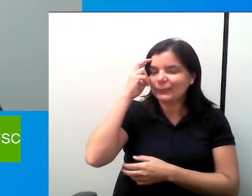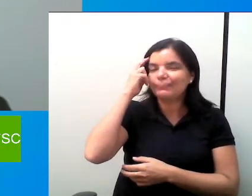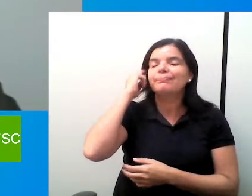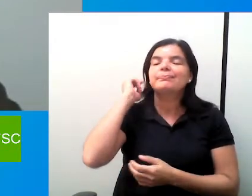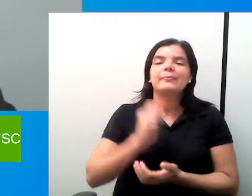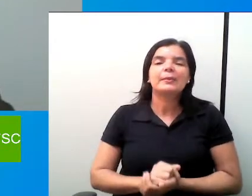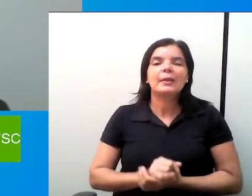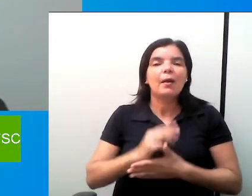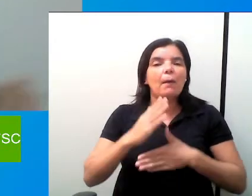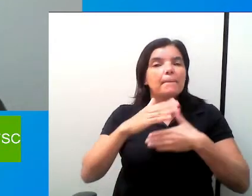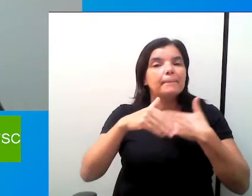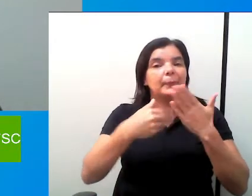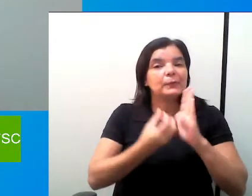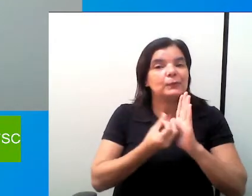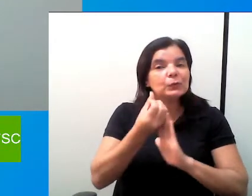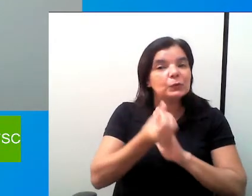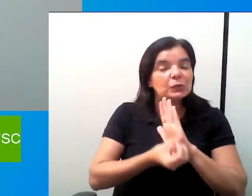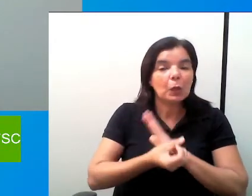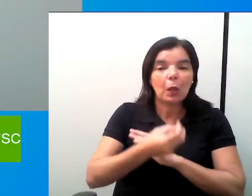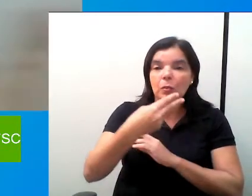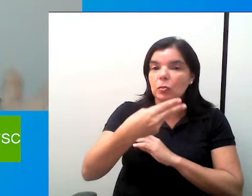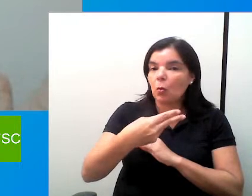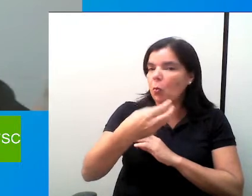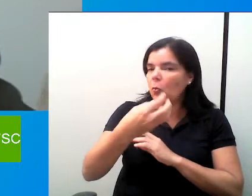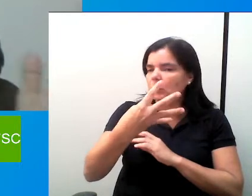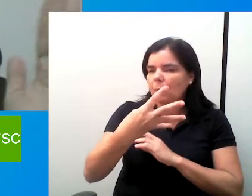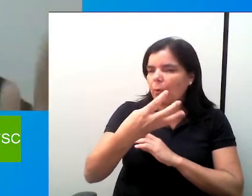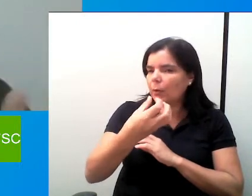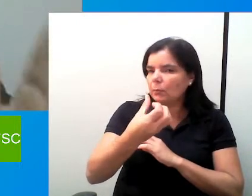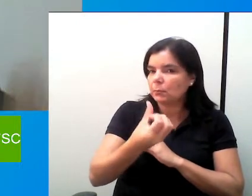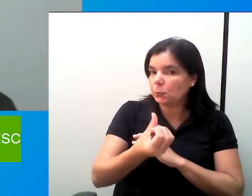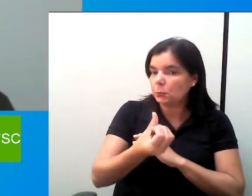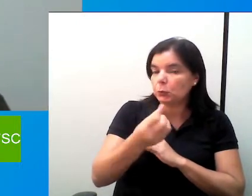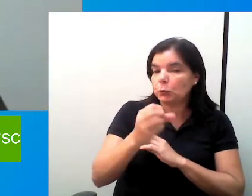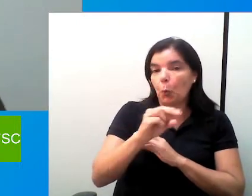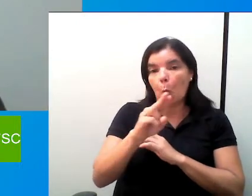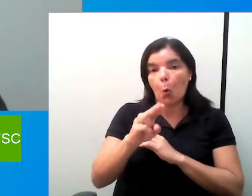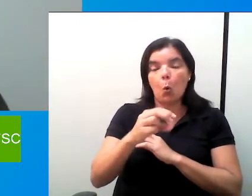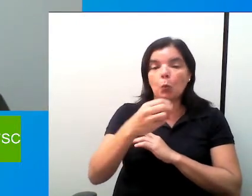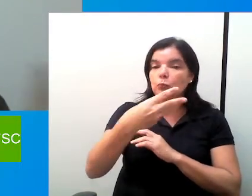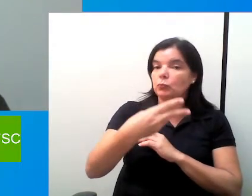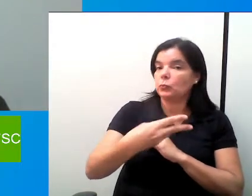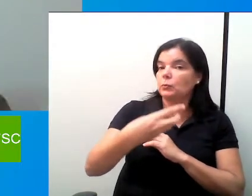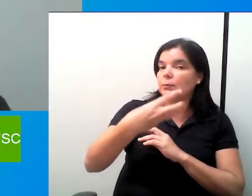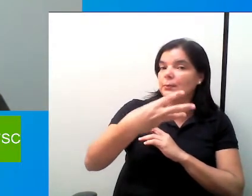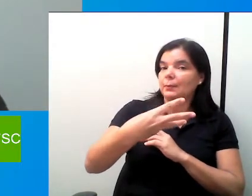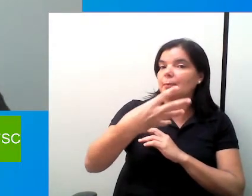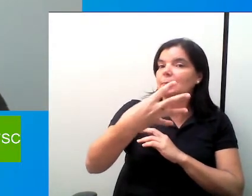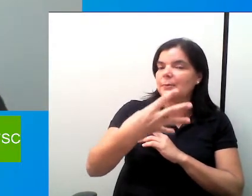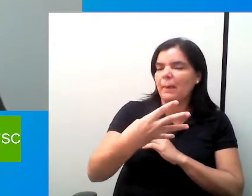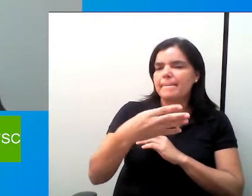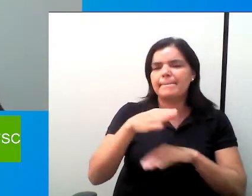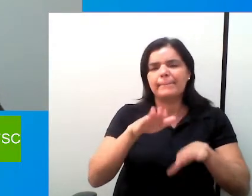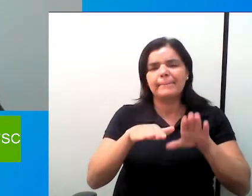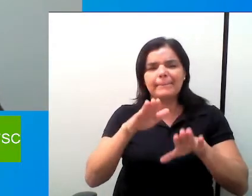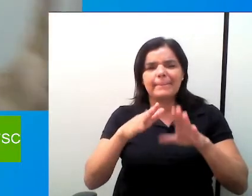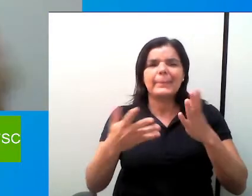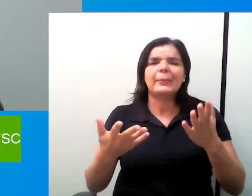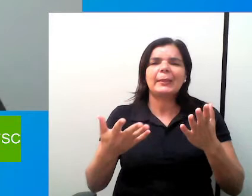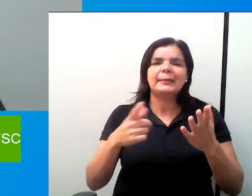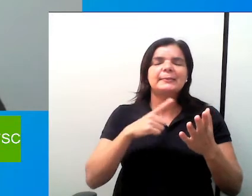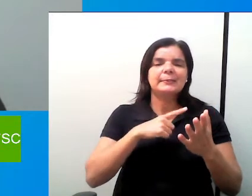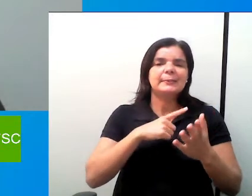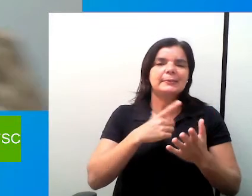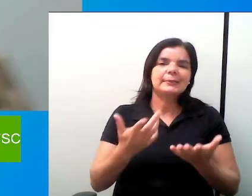semestres pares, né, no 2, no 4 e no 6, ou no 2, 3 e 4, algo em torno parecido com o que a Jane tem